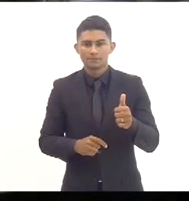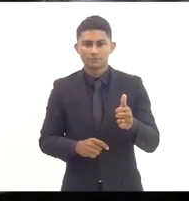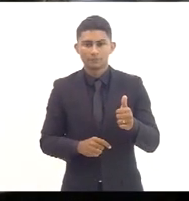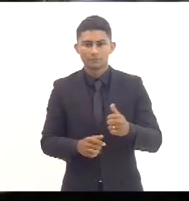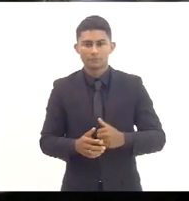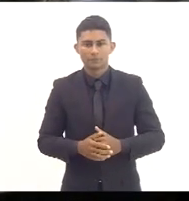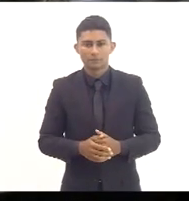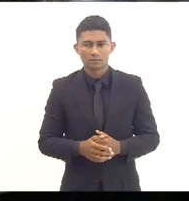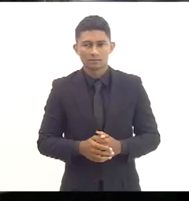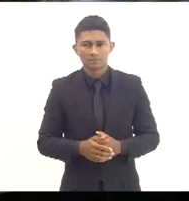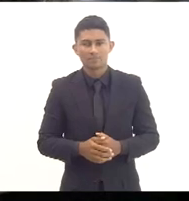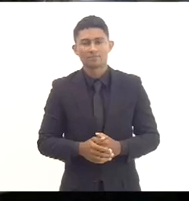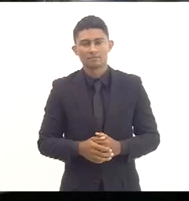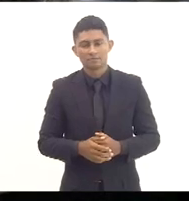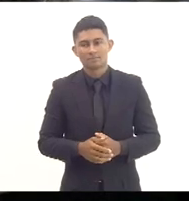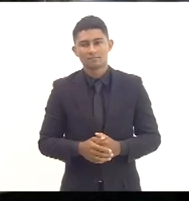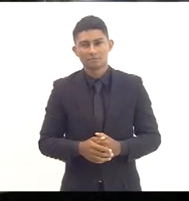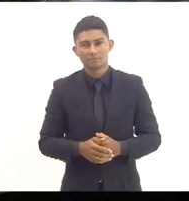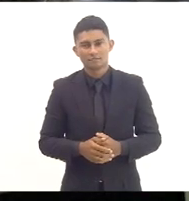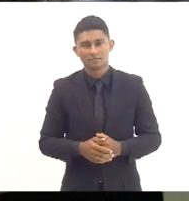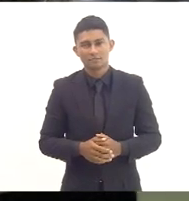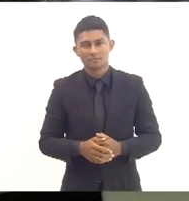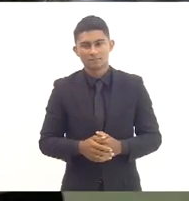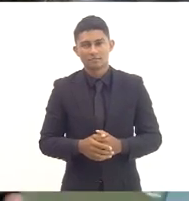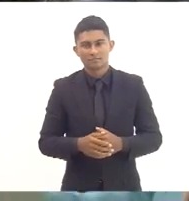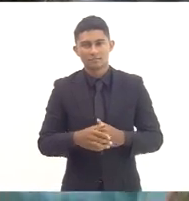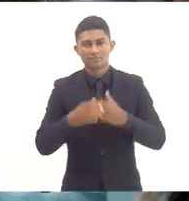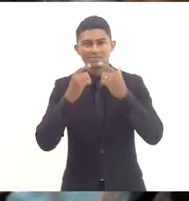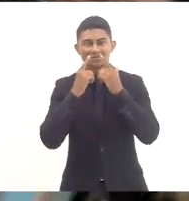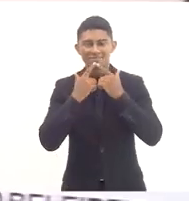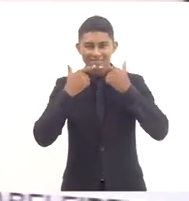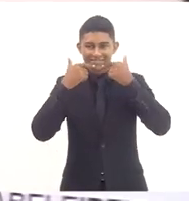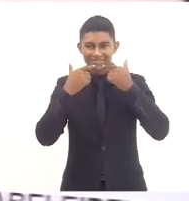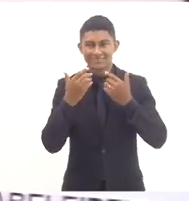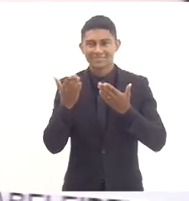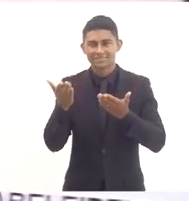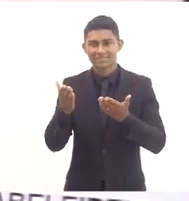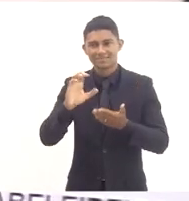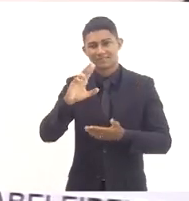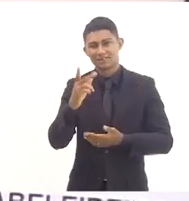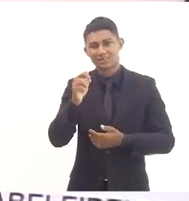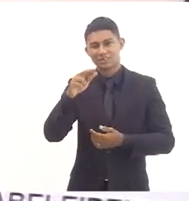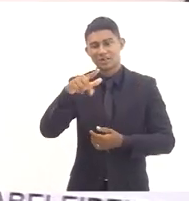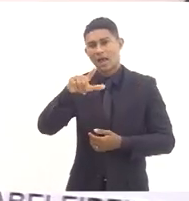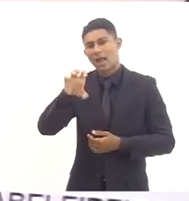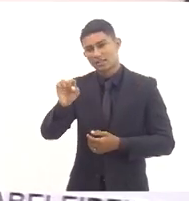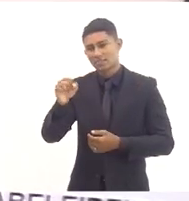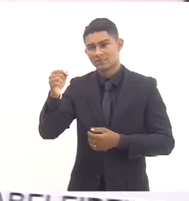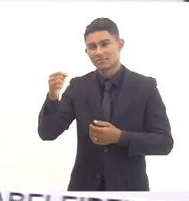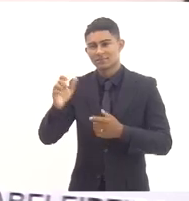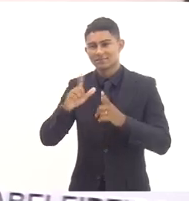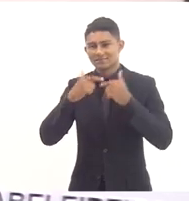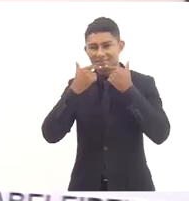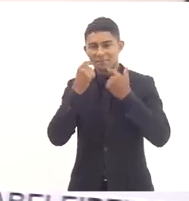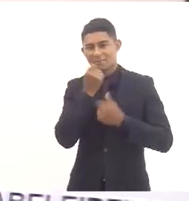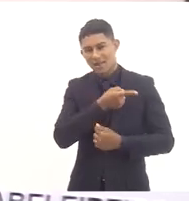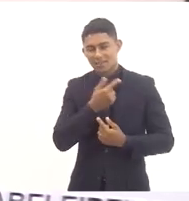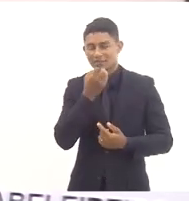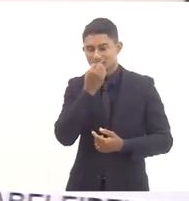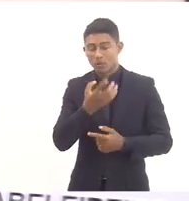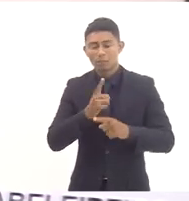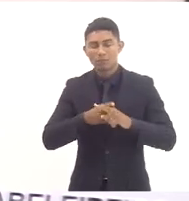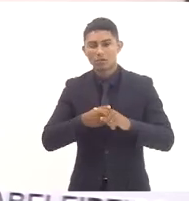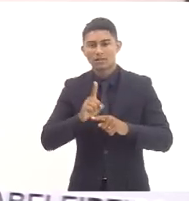recuperar né ainda bem que a gente deu um bom sorriso aqui com oficiais para a gente chegar essa esse foi o emocional né